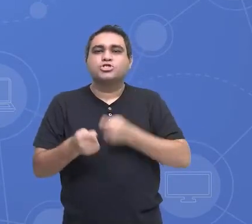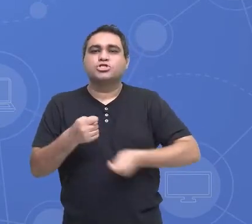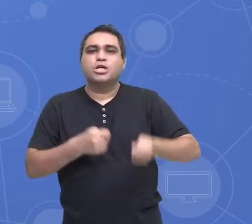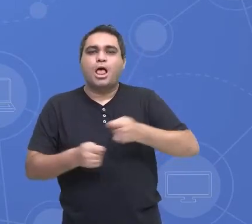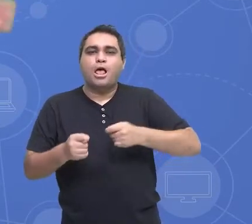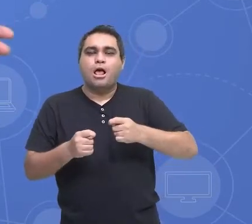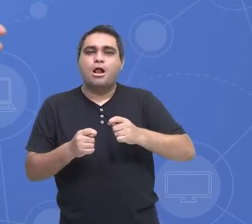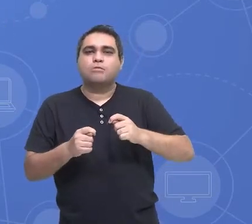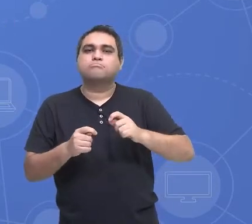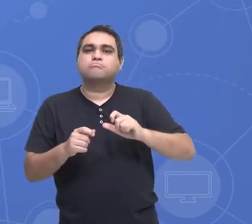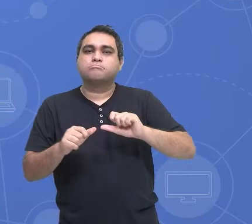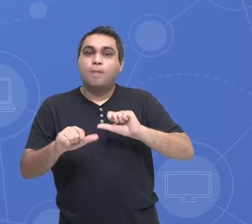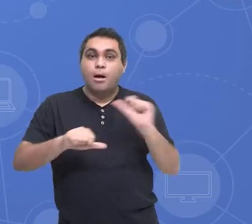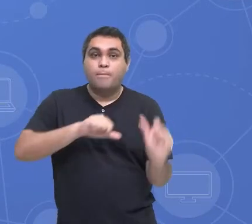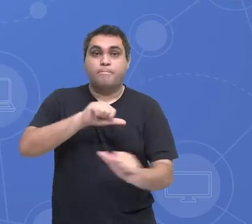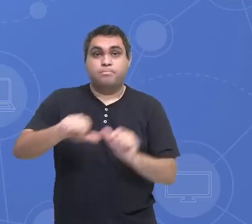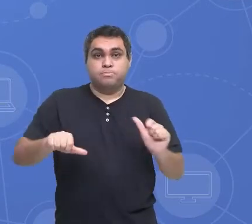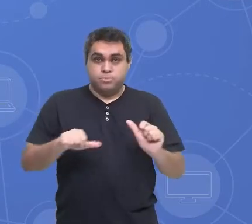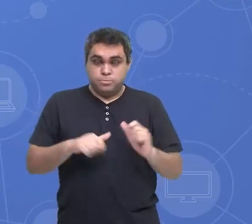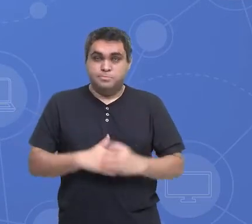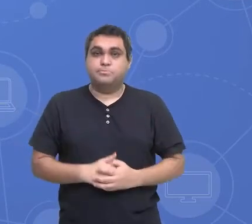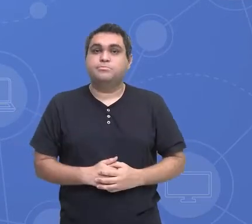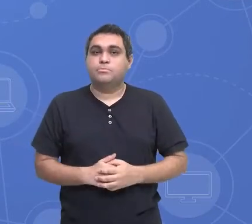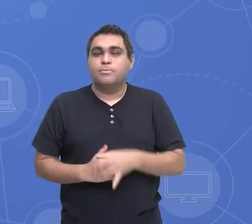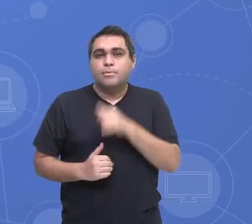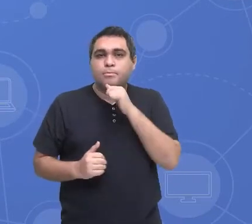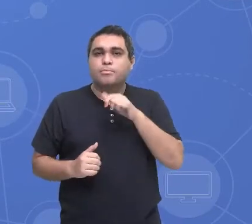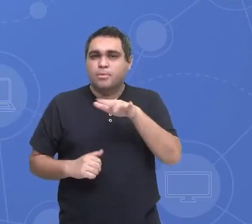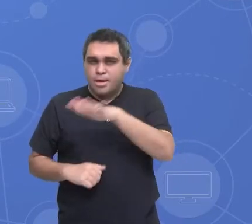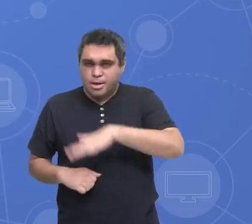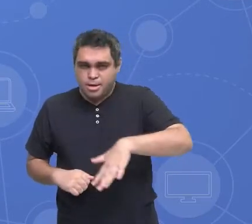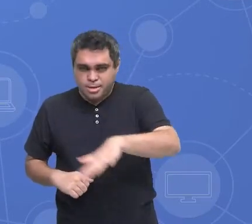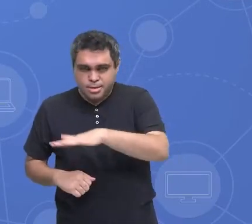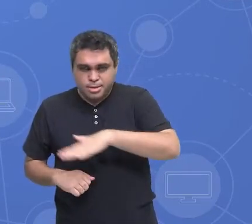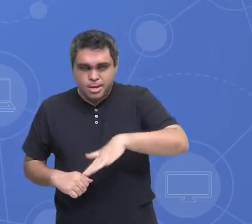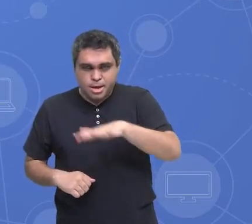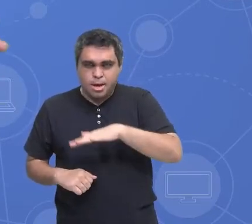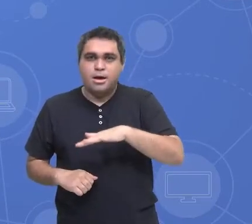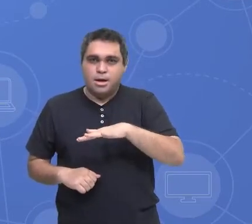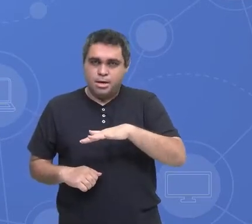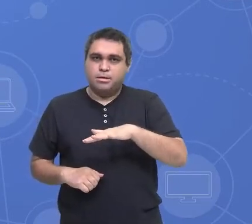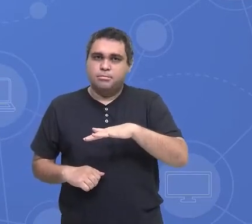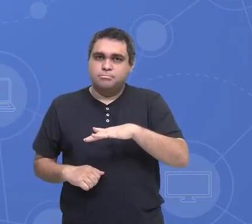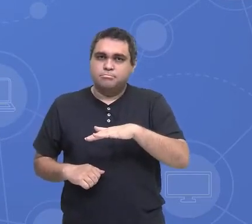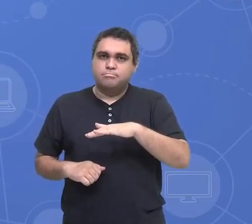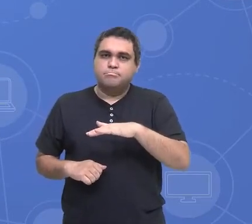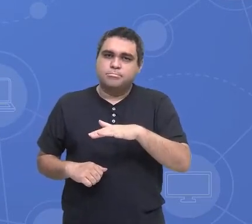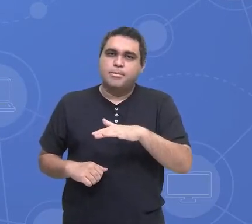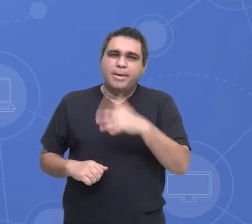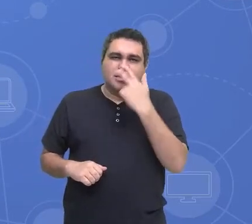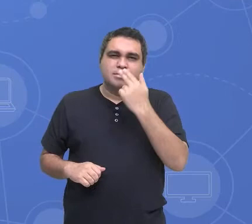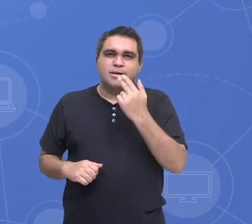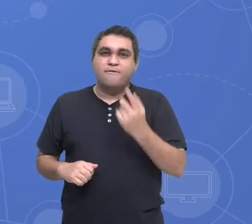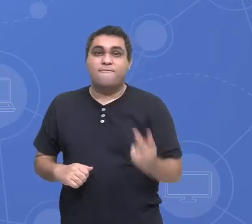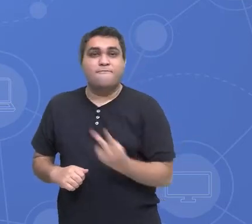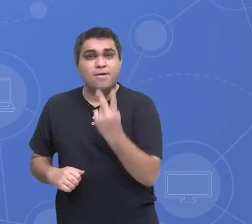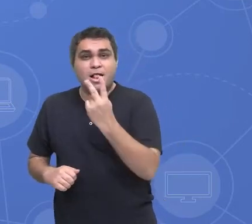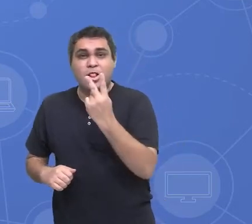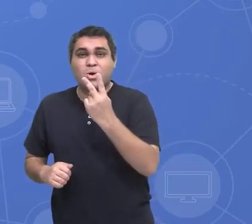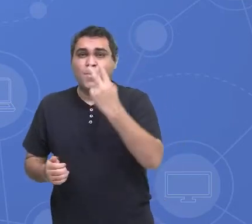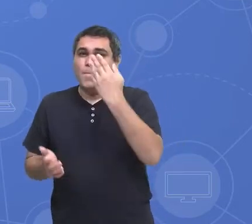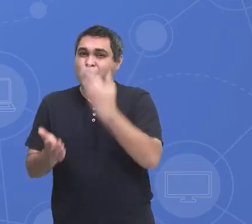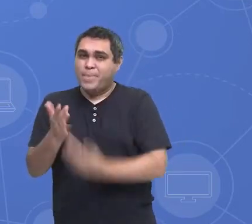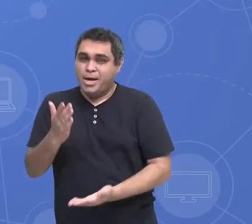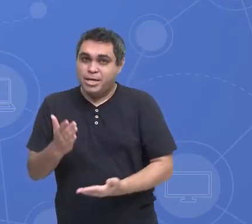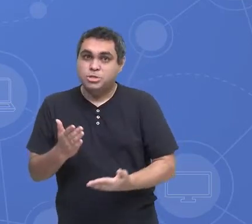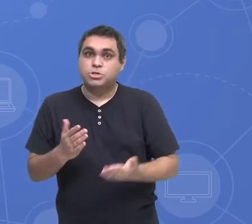a valorização ali, a posse de terra passa a ter menos importância e o capital,